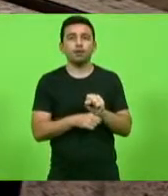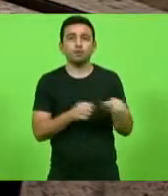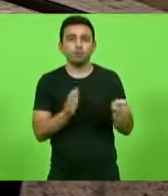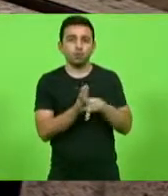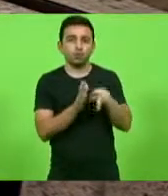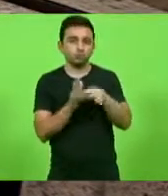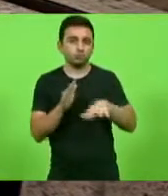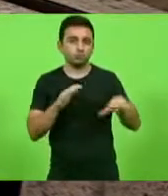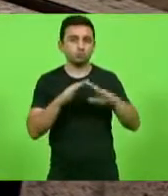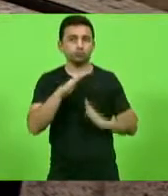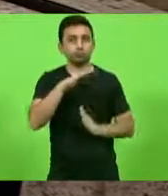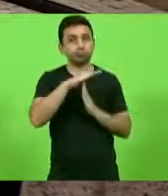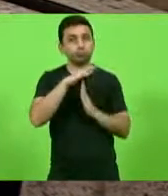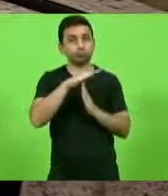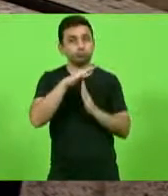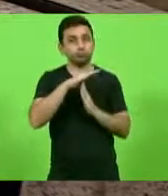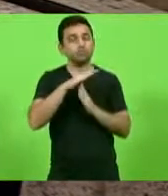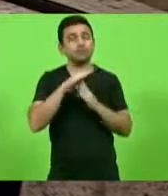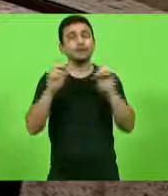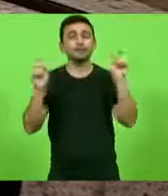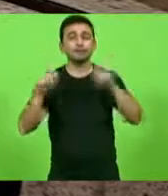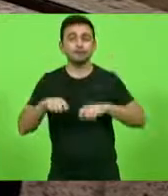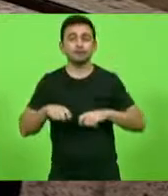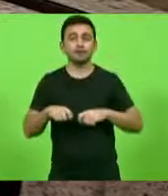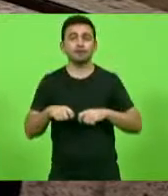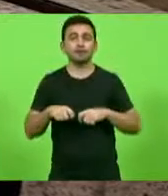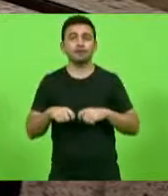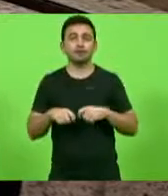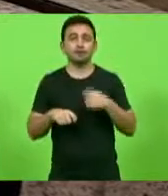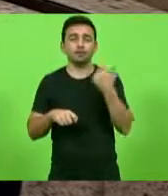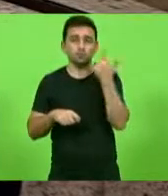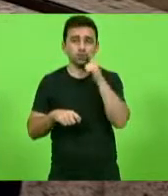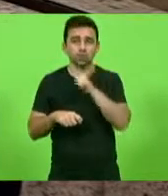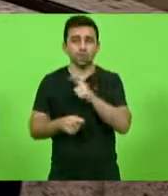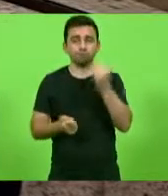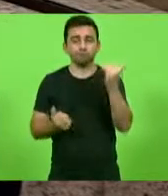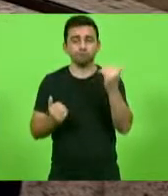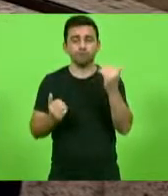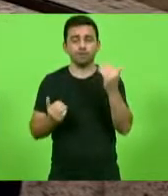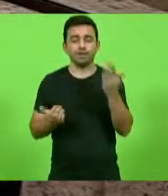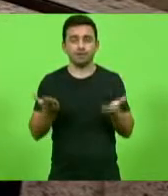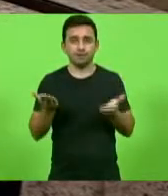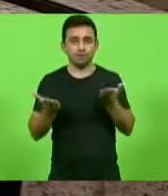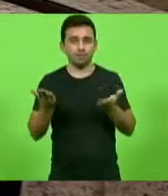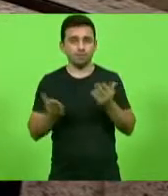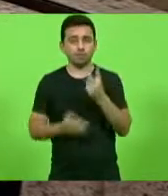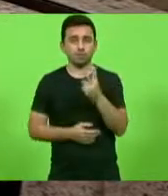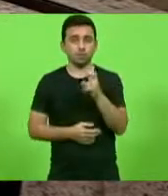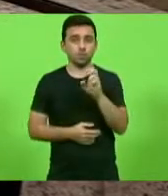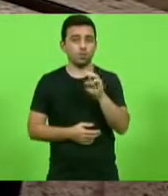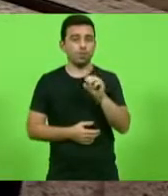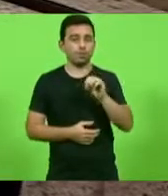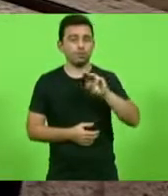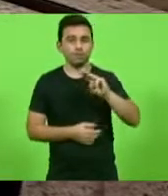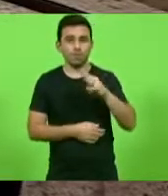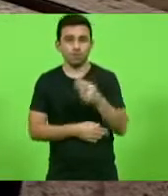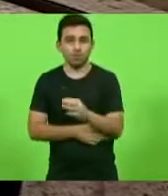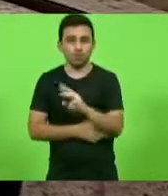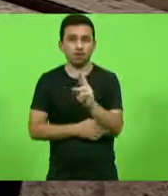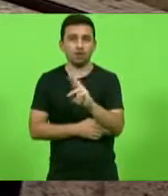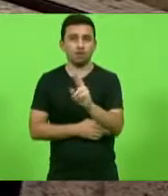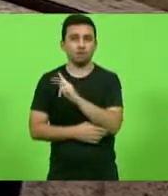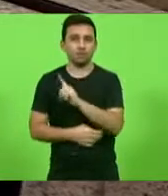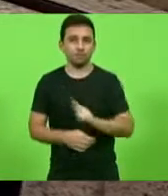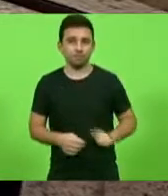patamares aceitáveis para que possa haver essa equalização com os 250 milhões. Mas o que